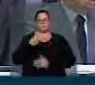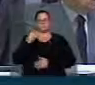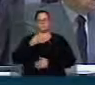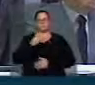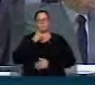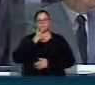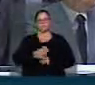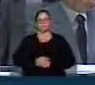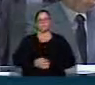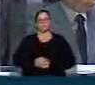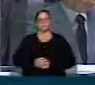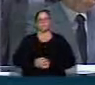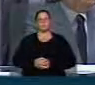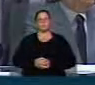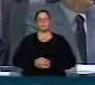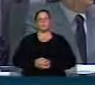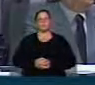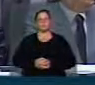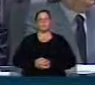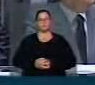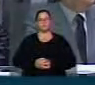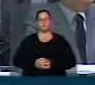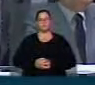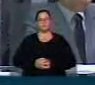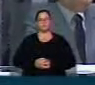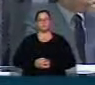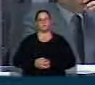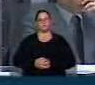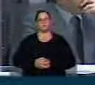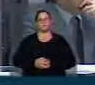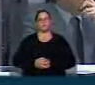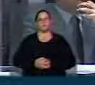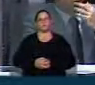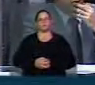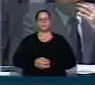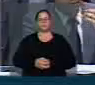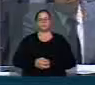3 minutos. Aqui, a gente pode fazer engrossar o caldo até o ano que vem.